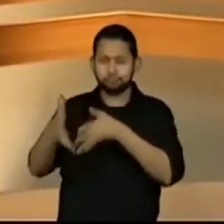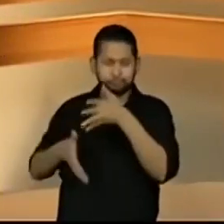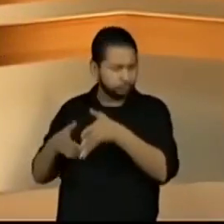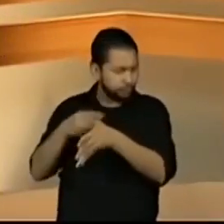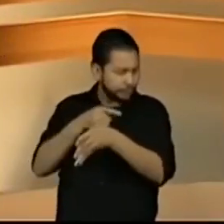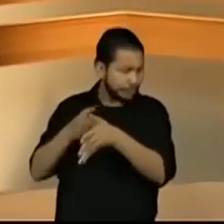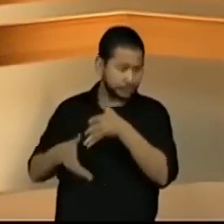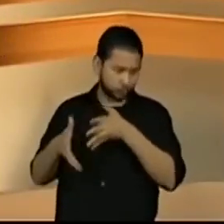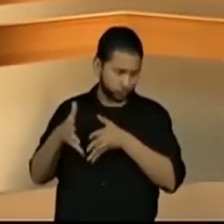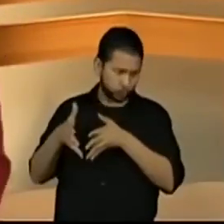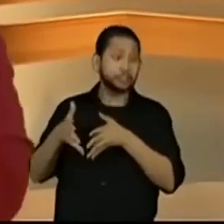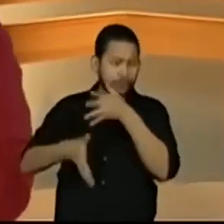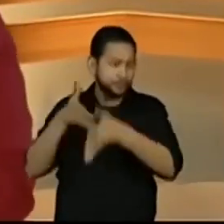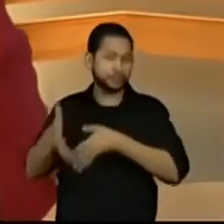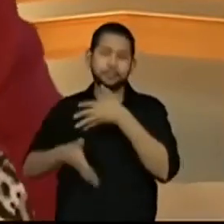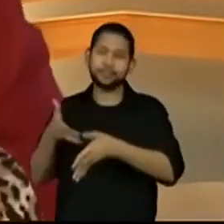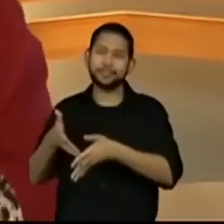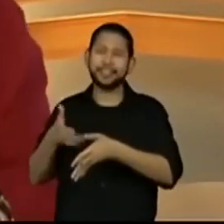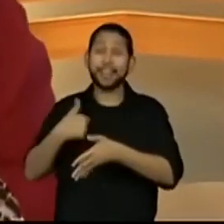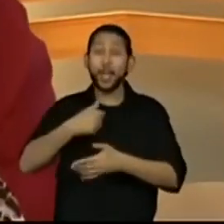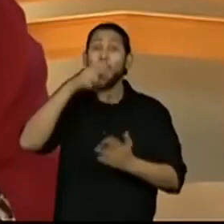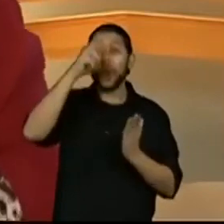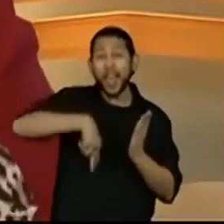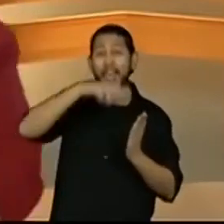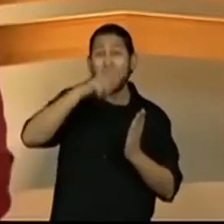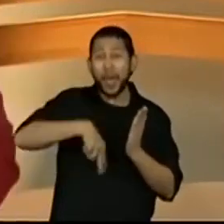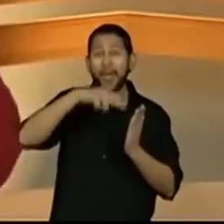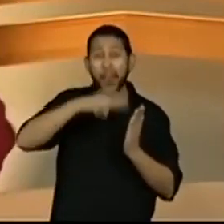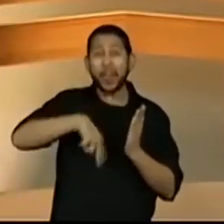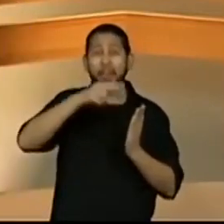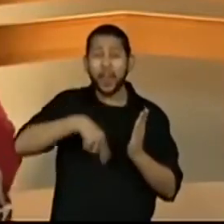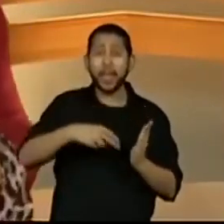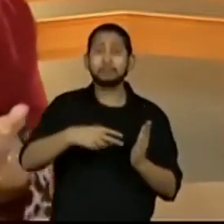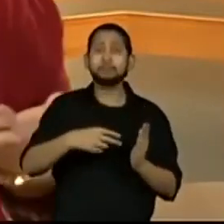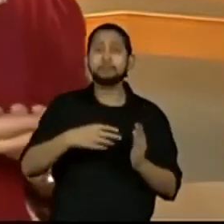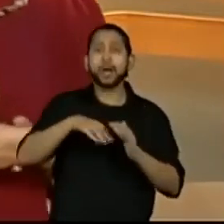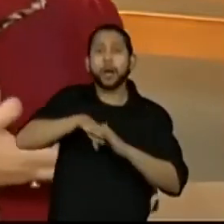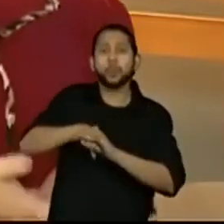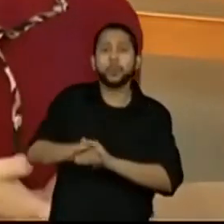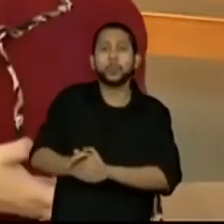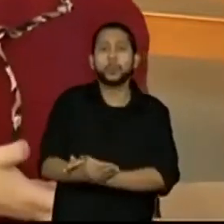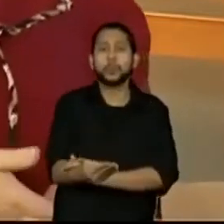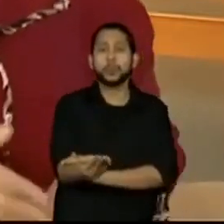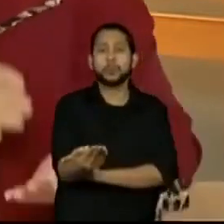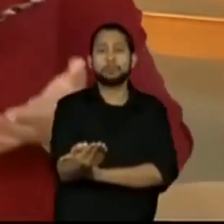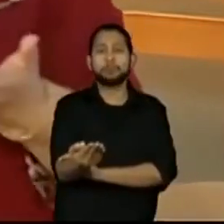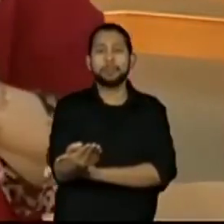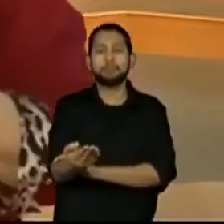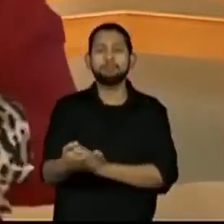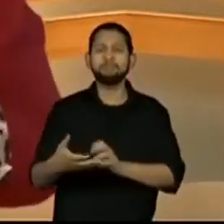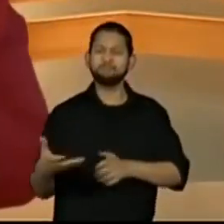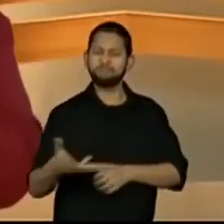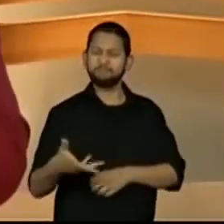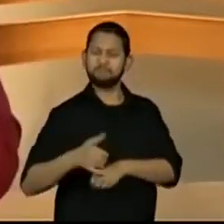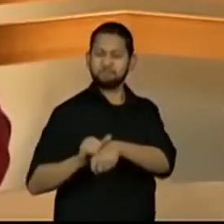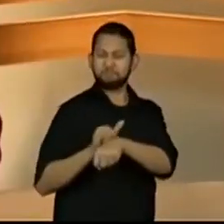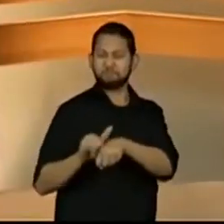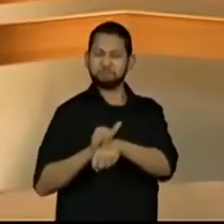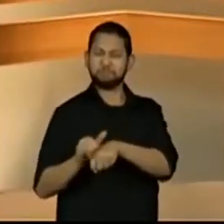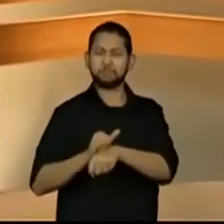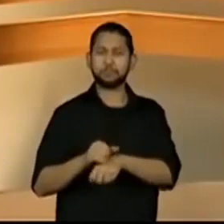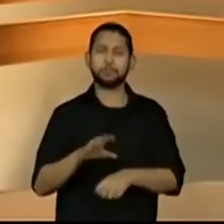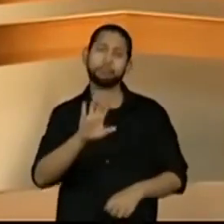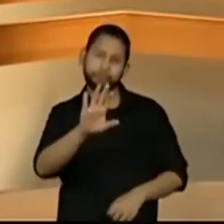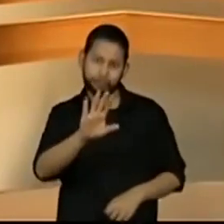eu leio, mais articulado eu fico, mais veloz essa leitura fica. Não significa que velocidade